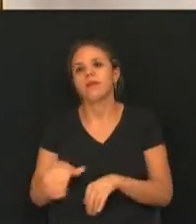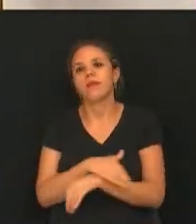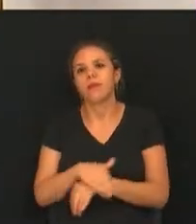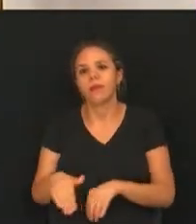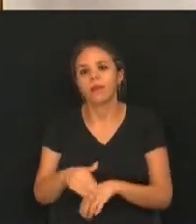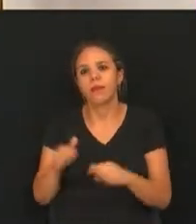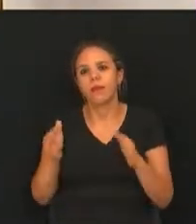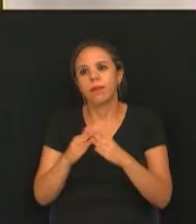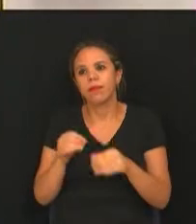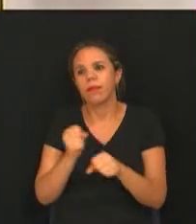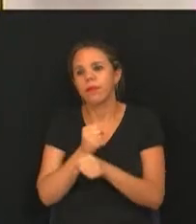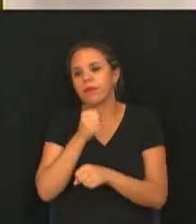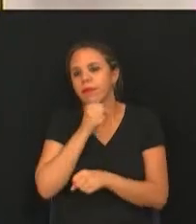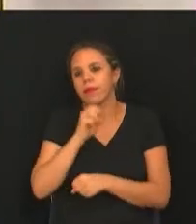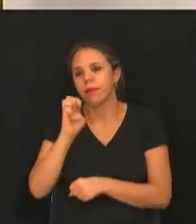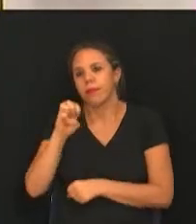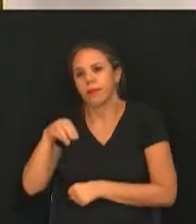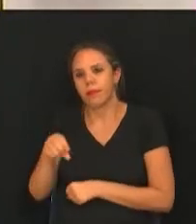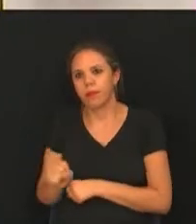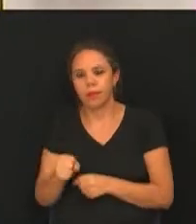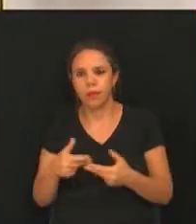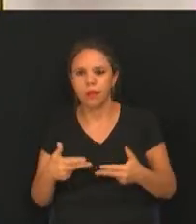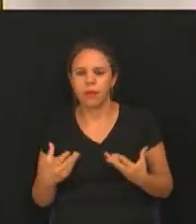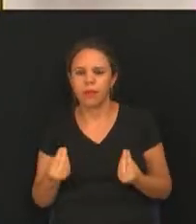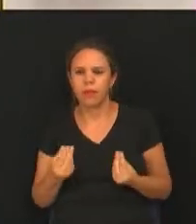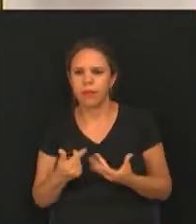a MS, peguei